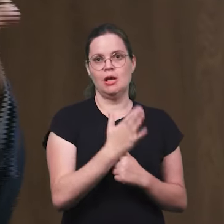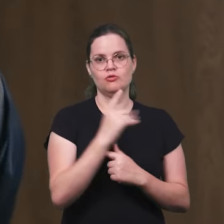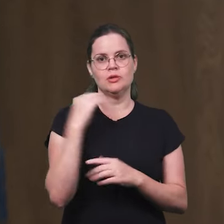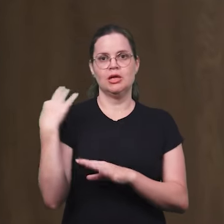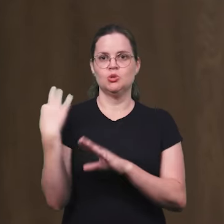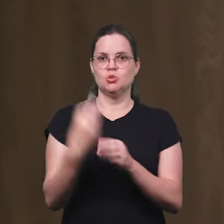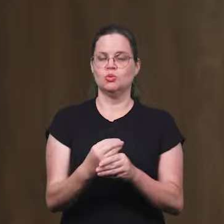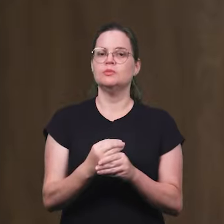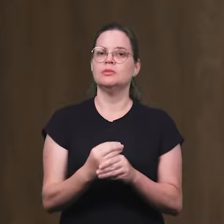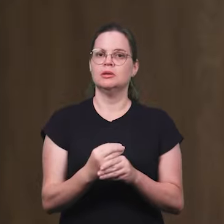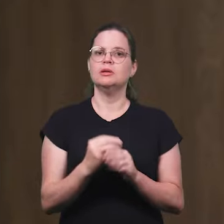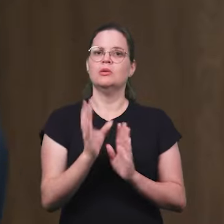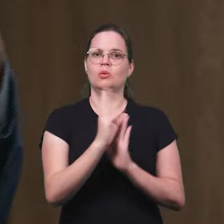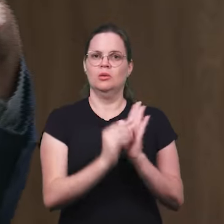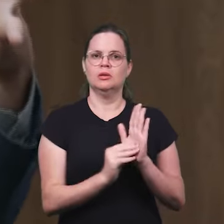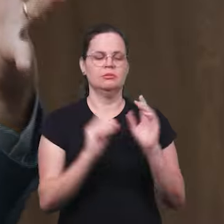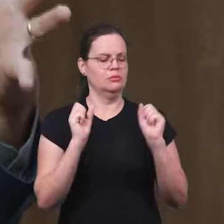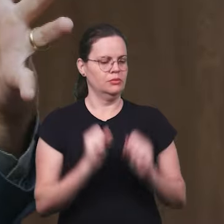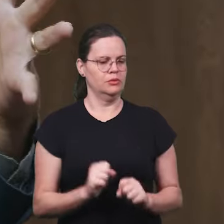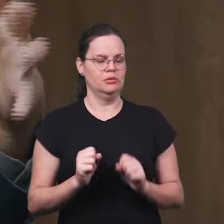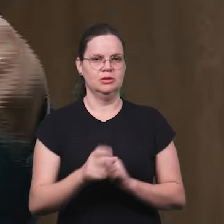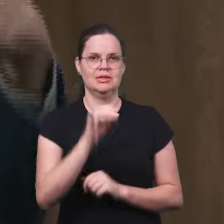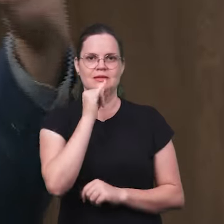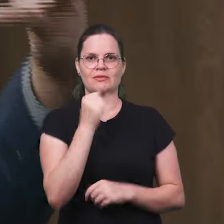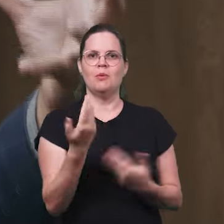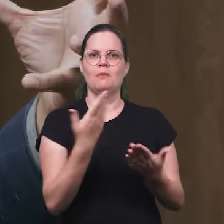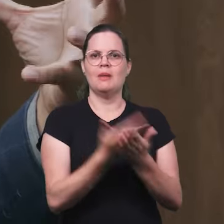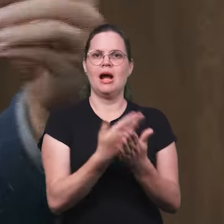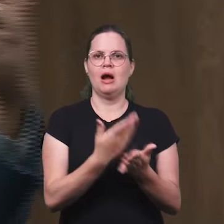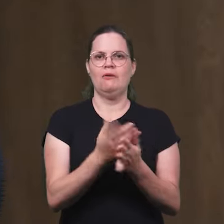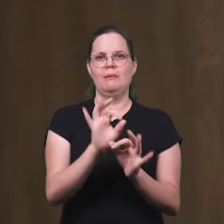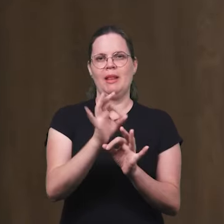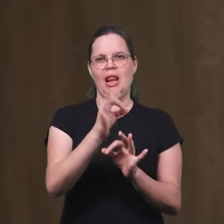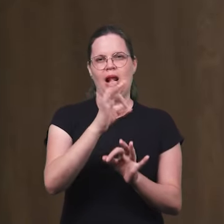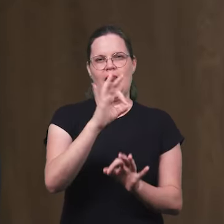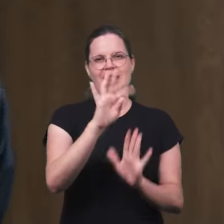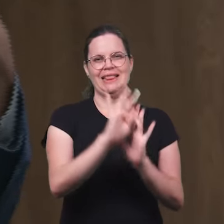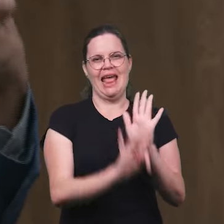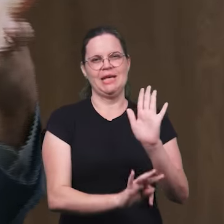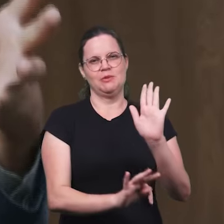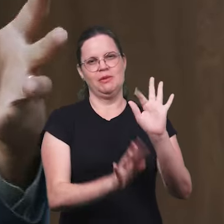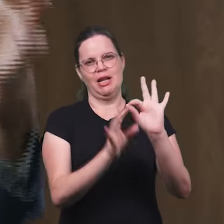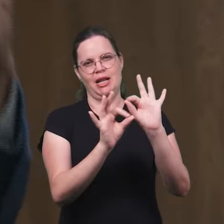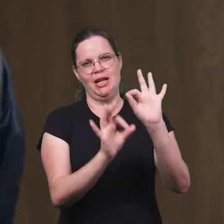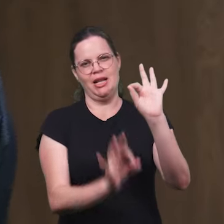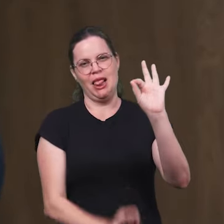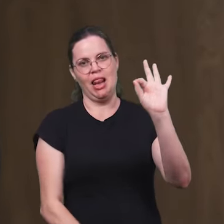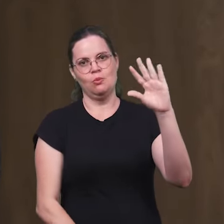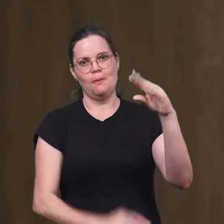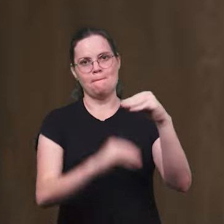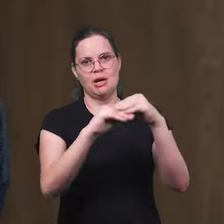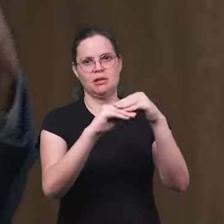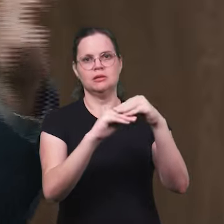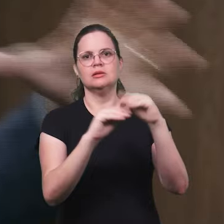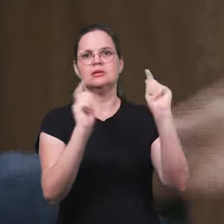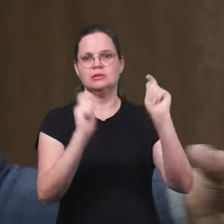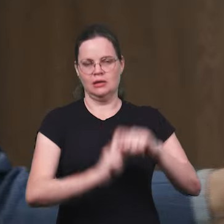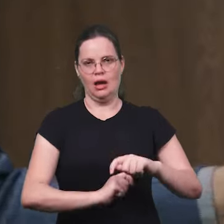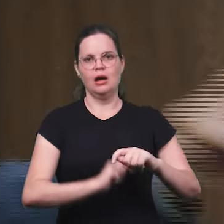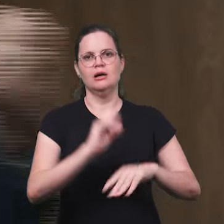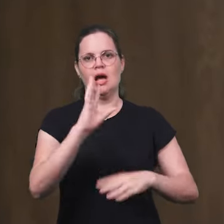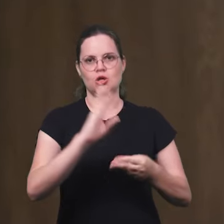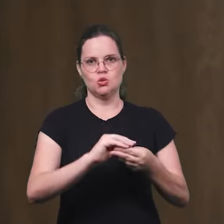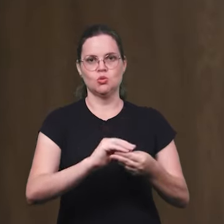a resumir conteúdos. Pegar uma aula mais extensa, mais complexa e fazer um resumo. Só que eu